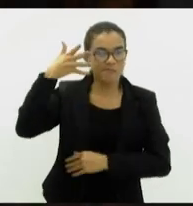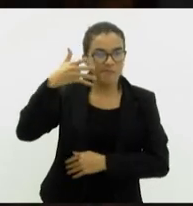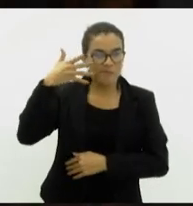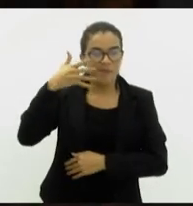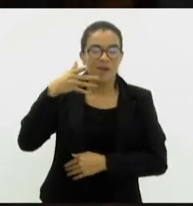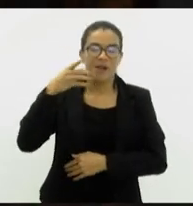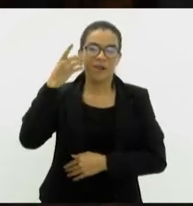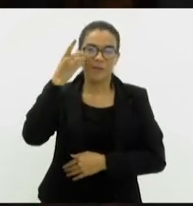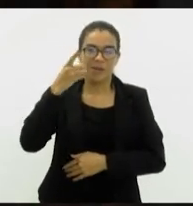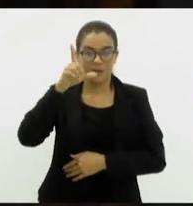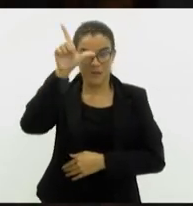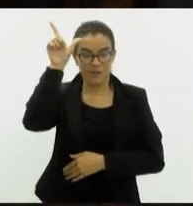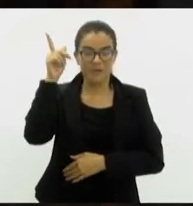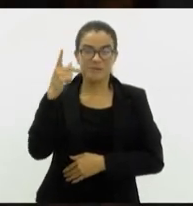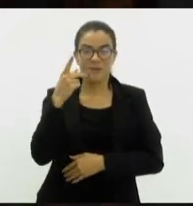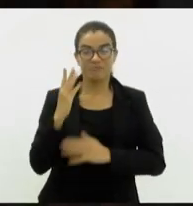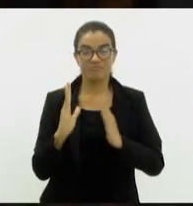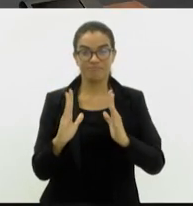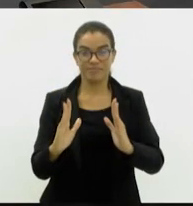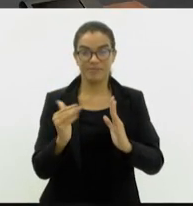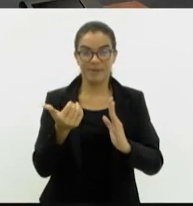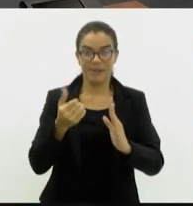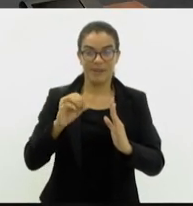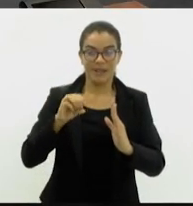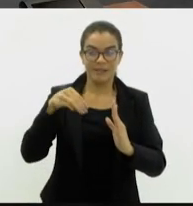Lu que dispõe de 10